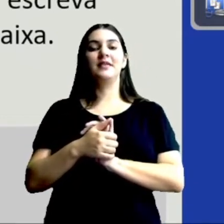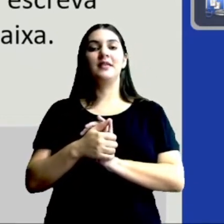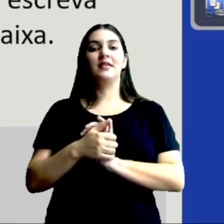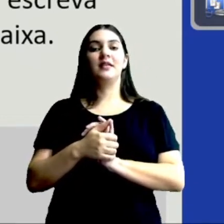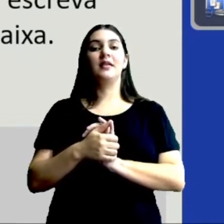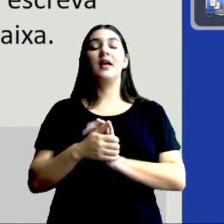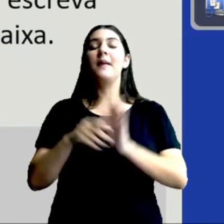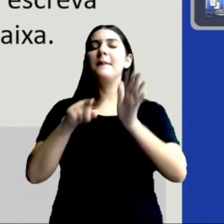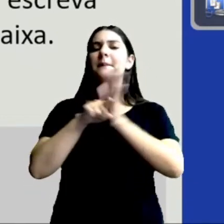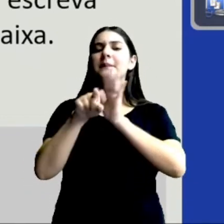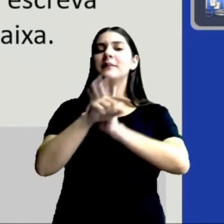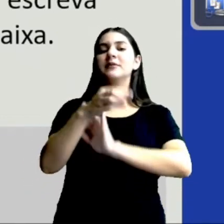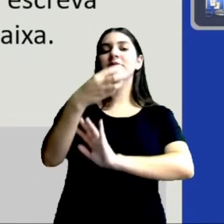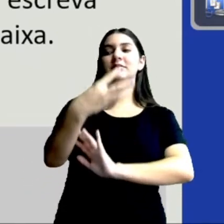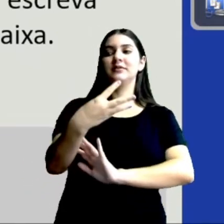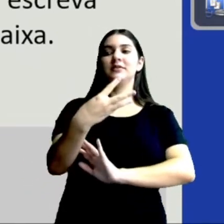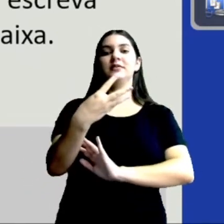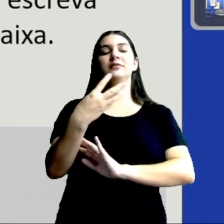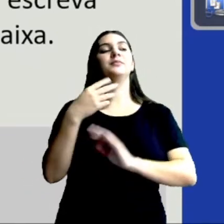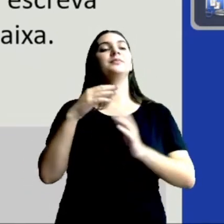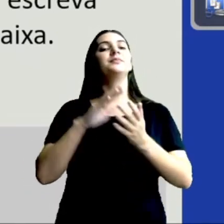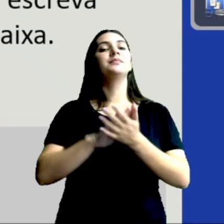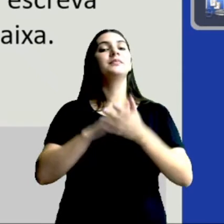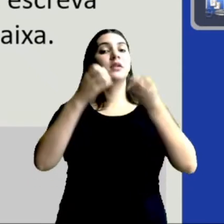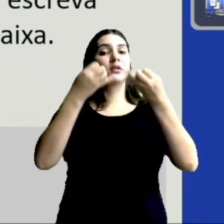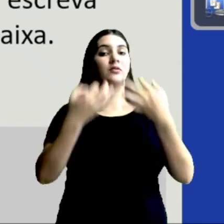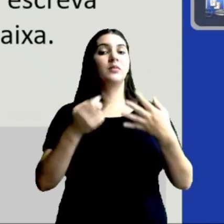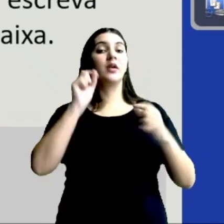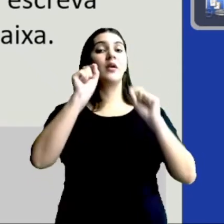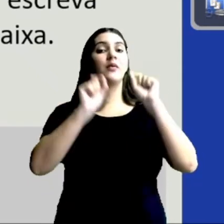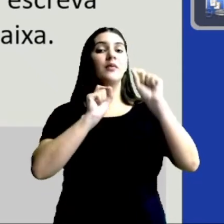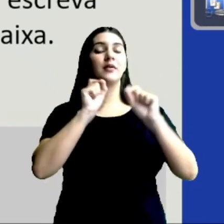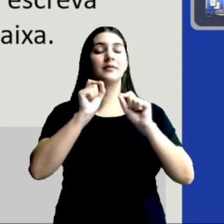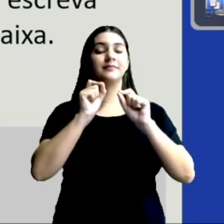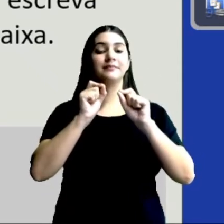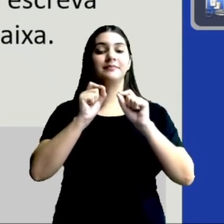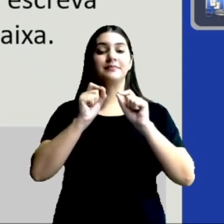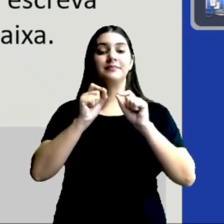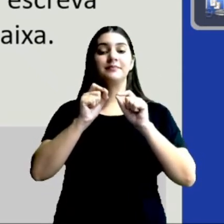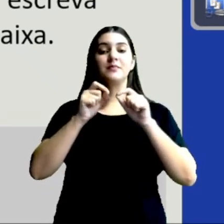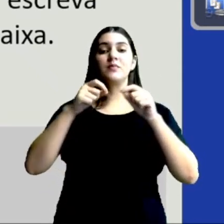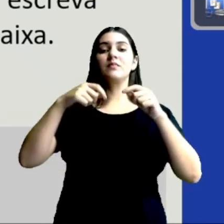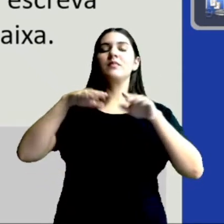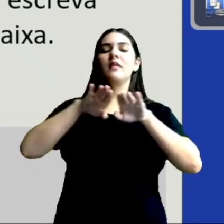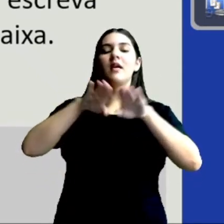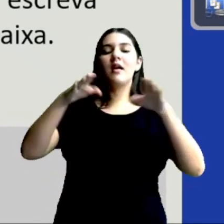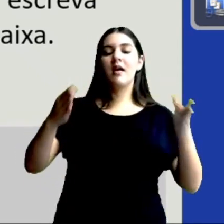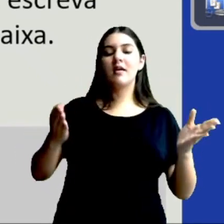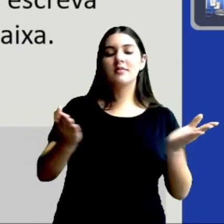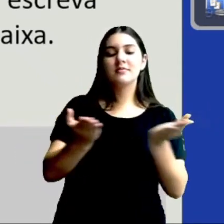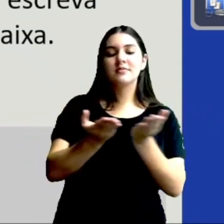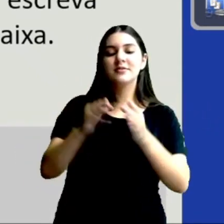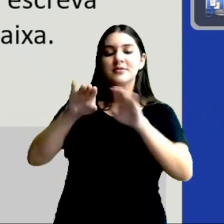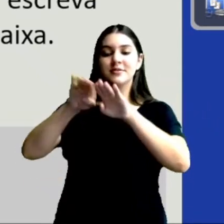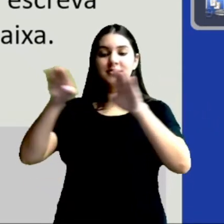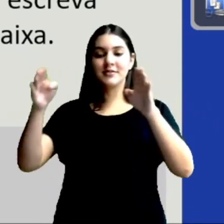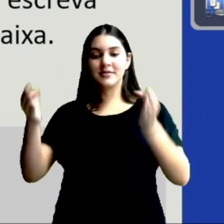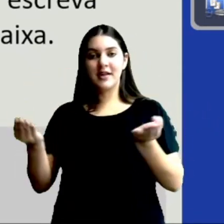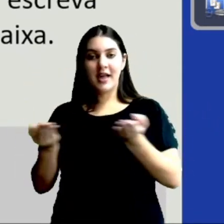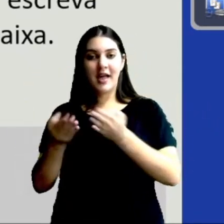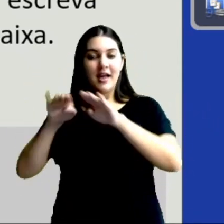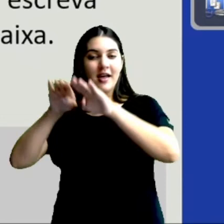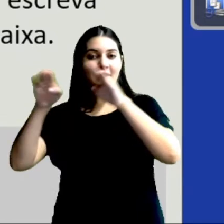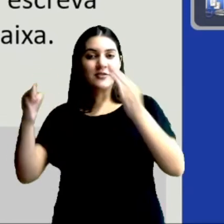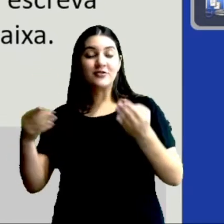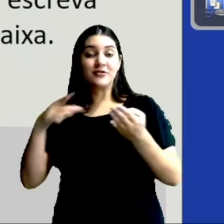A questão 3 diz assim: as caixas abaixo tem o mesmo número de canetas